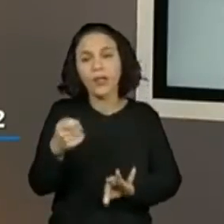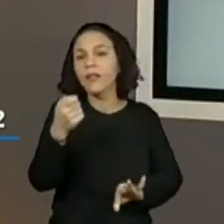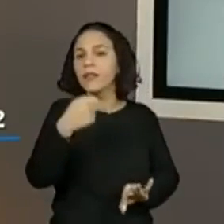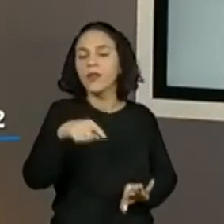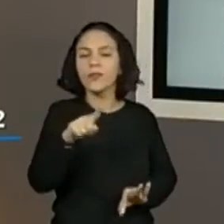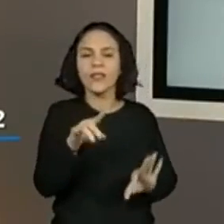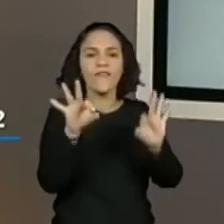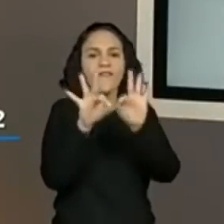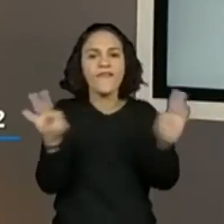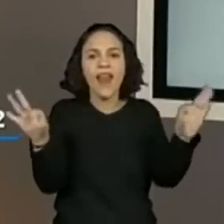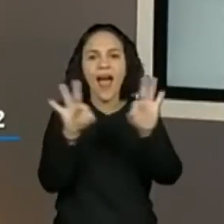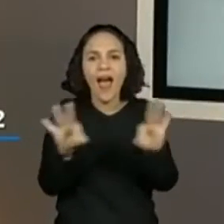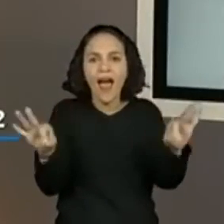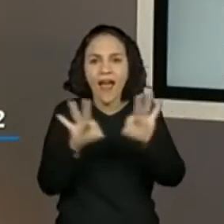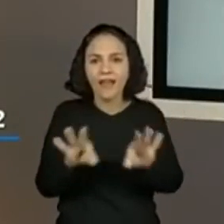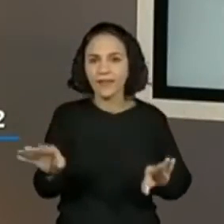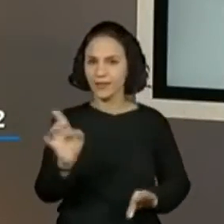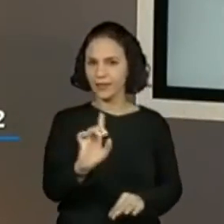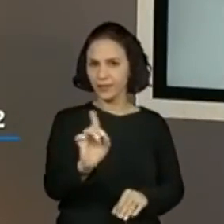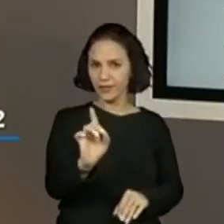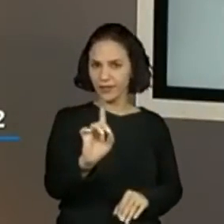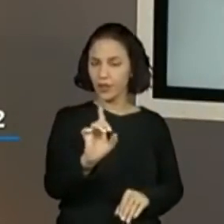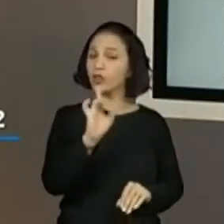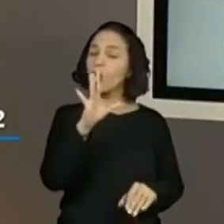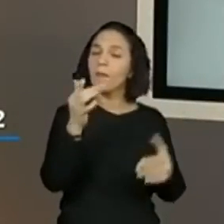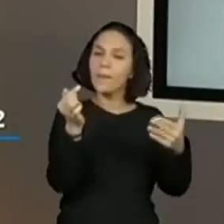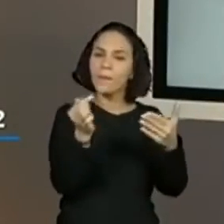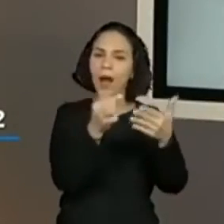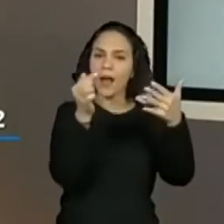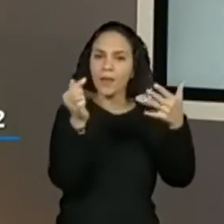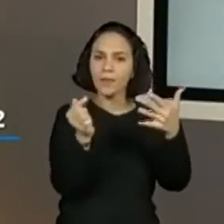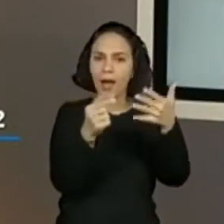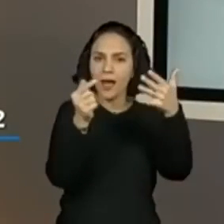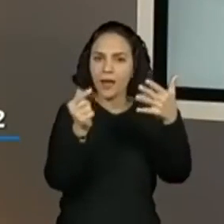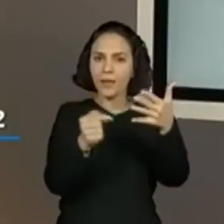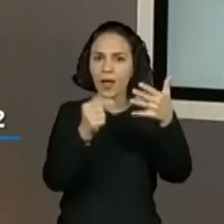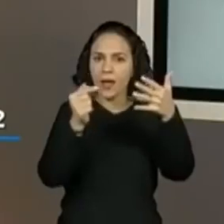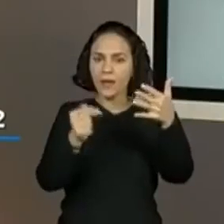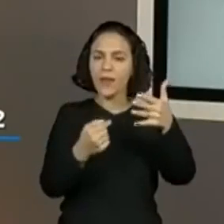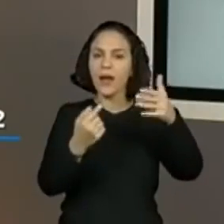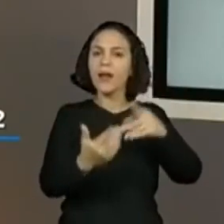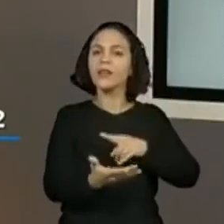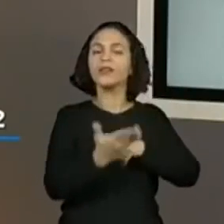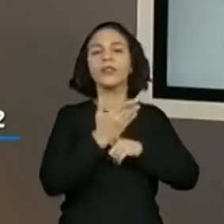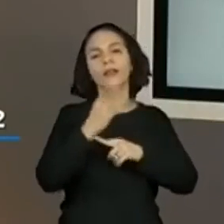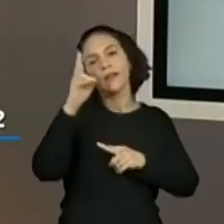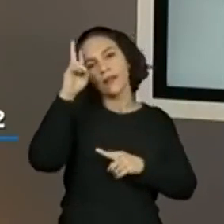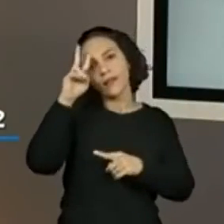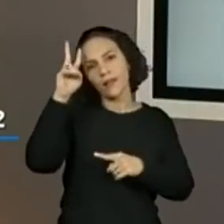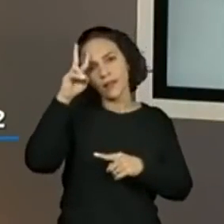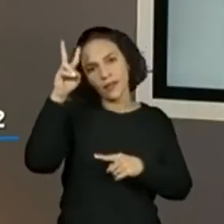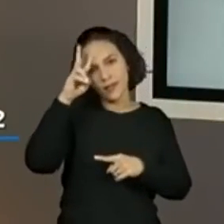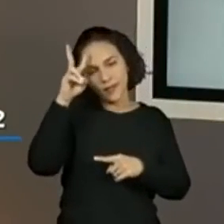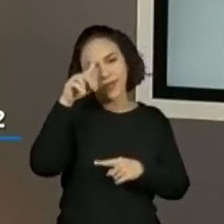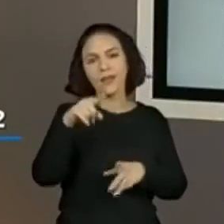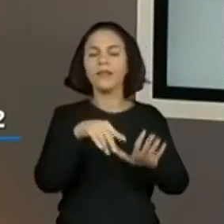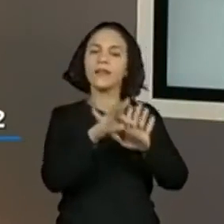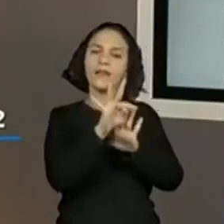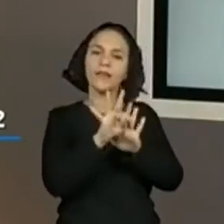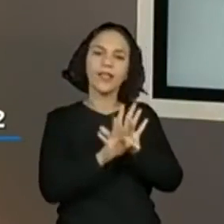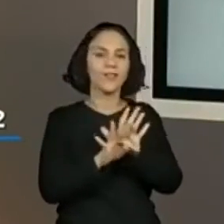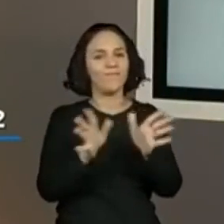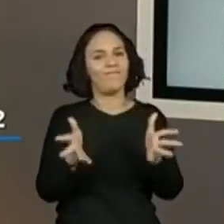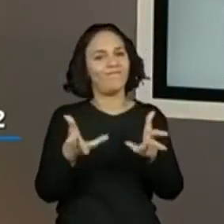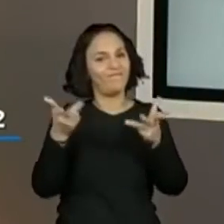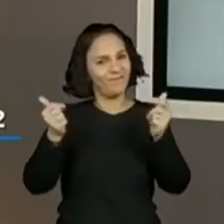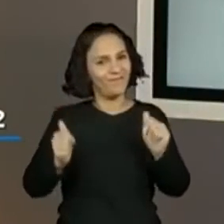escrever tudo. A gente vai colocando ali elementos que vai dar condições da gente lembrar de escrever o nosso texto lindinho.